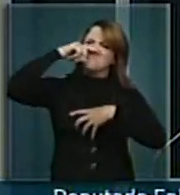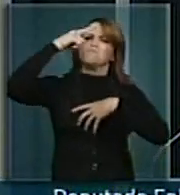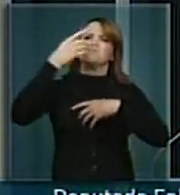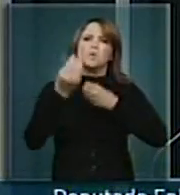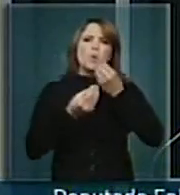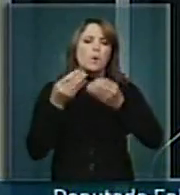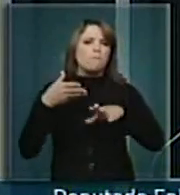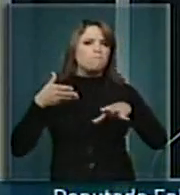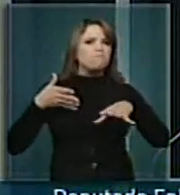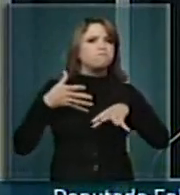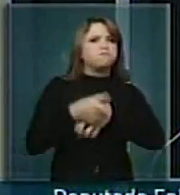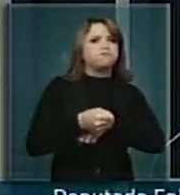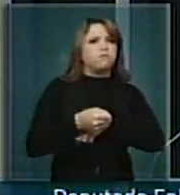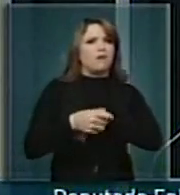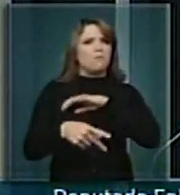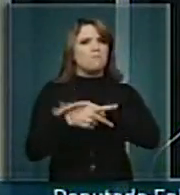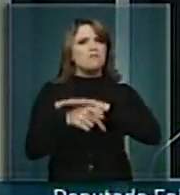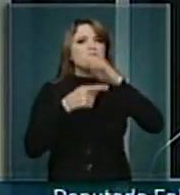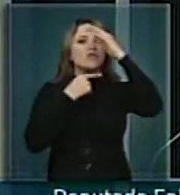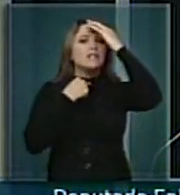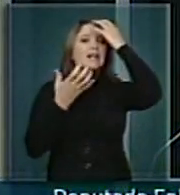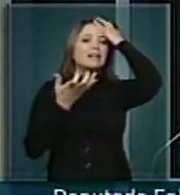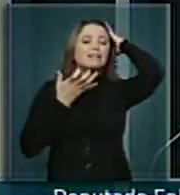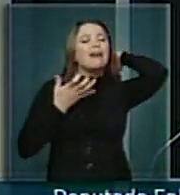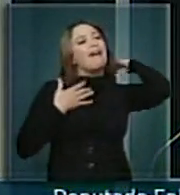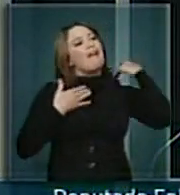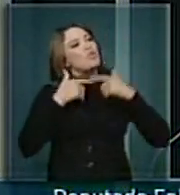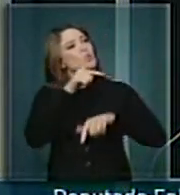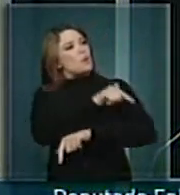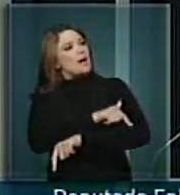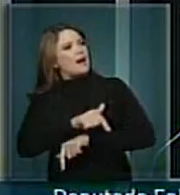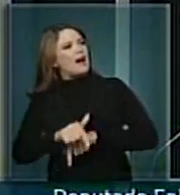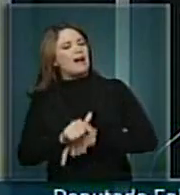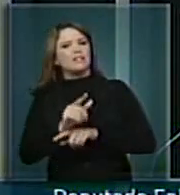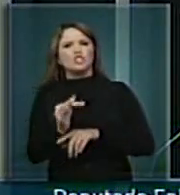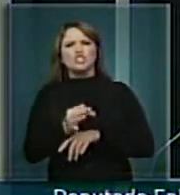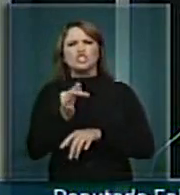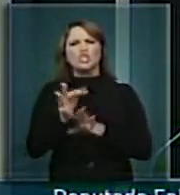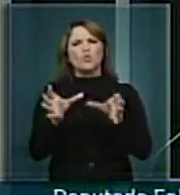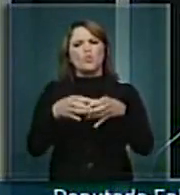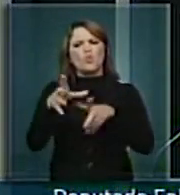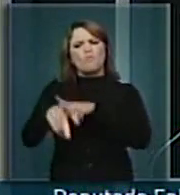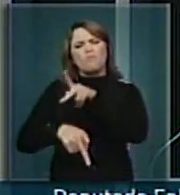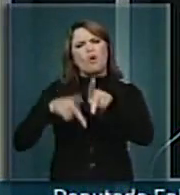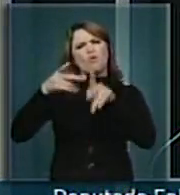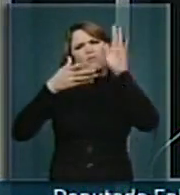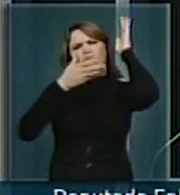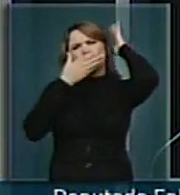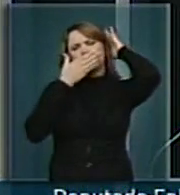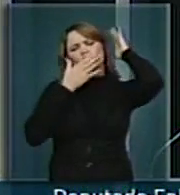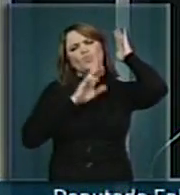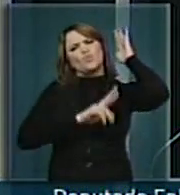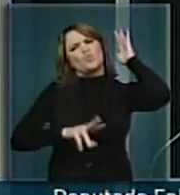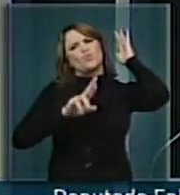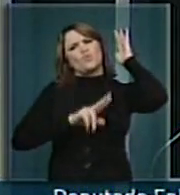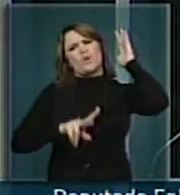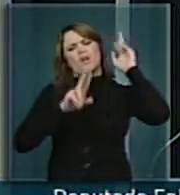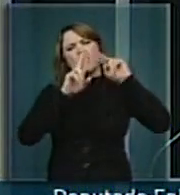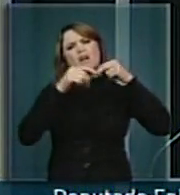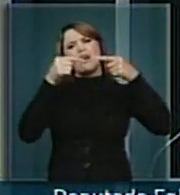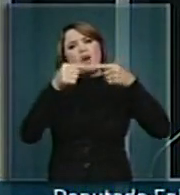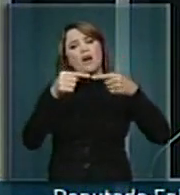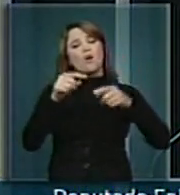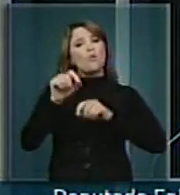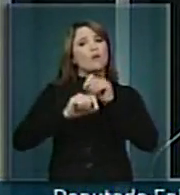arrogante intervenção pretensamente civilizada nos destinos dos povos indígenas. Não por acaso,